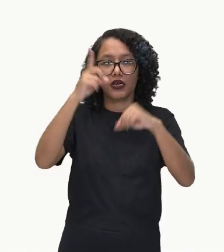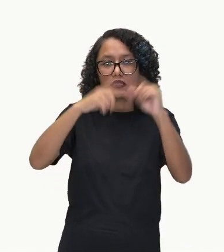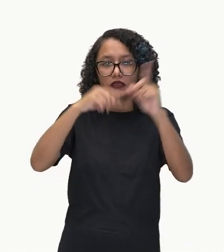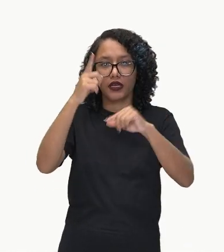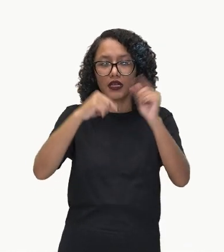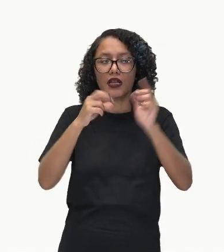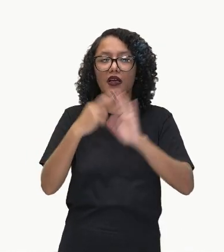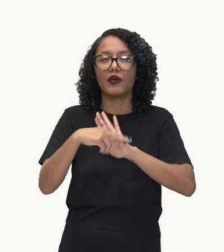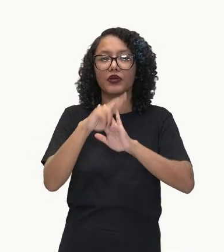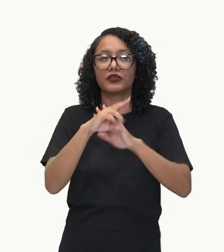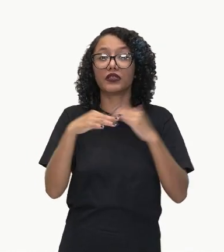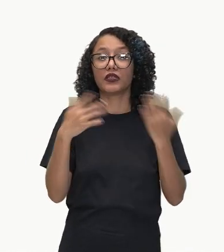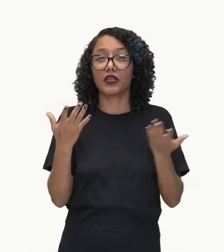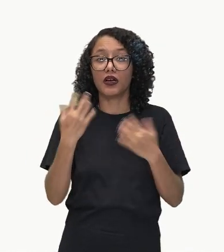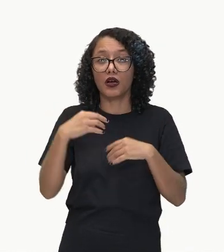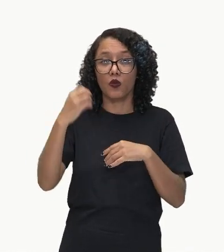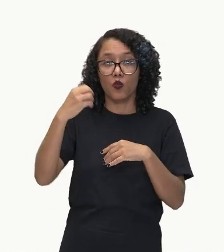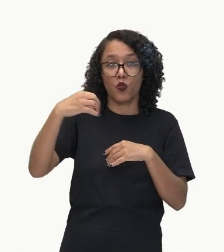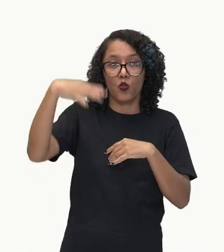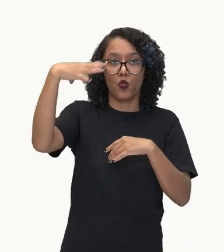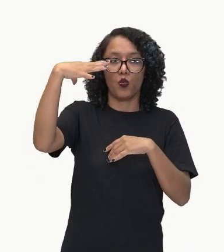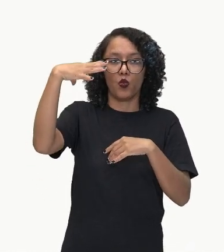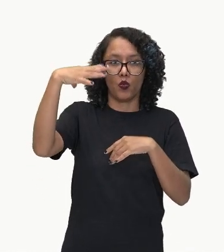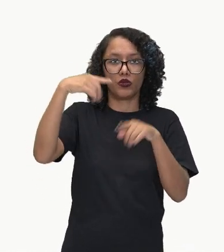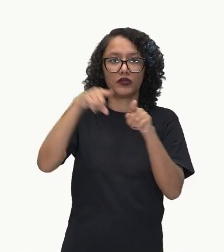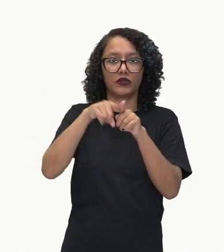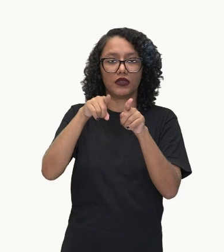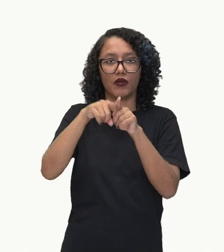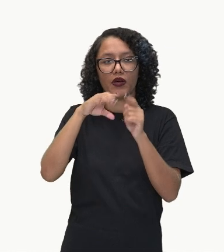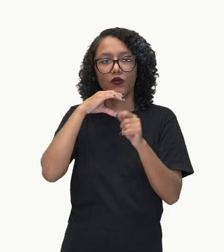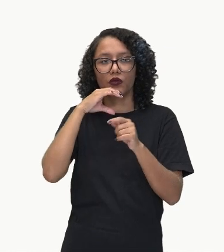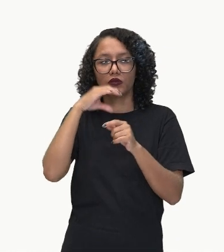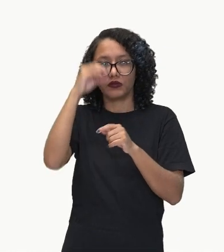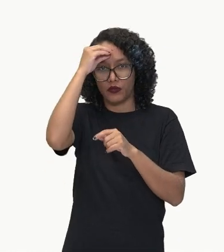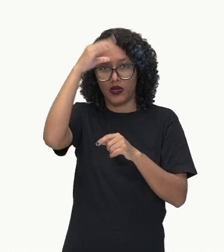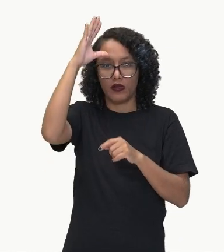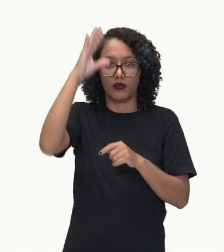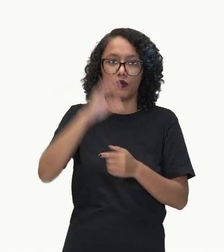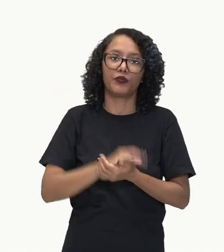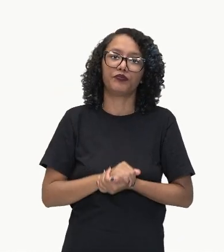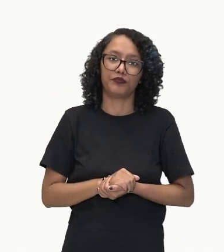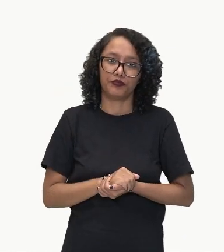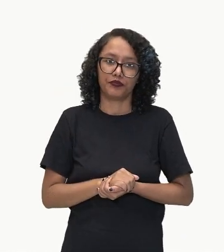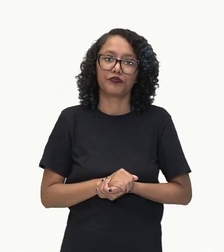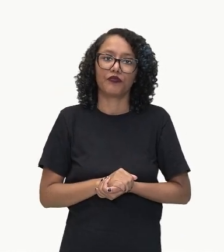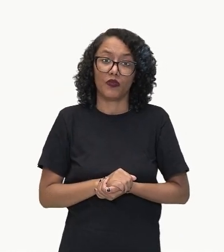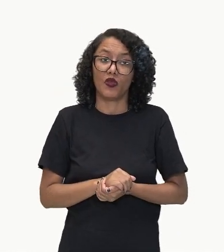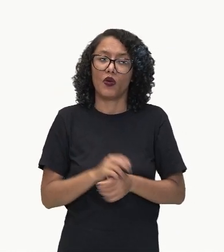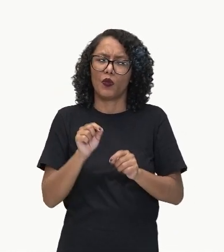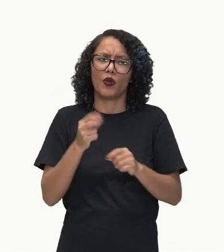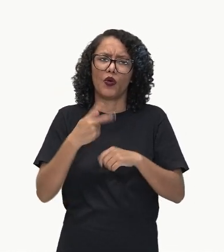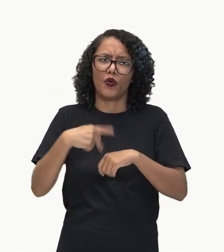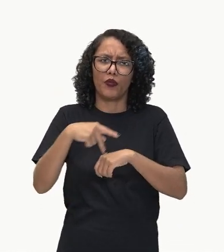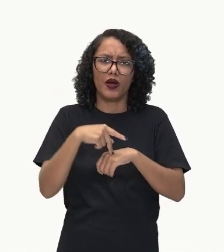pontas representa a luz e o conhecimento. É um país de